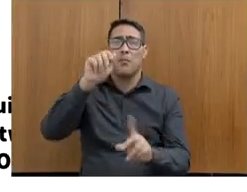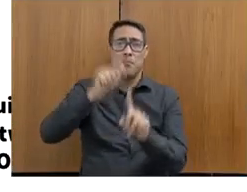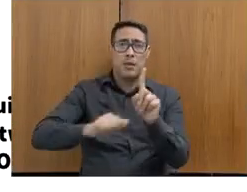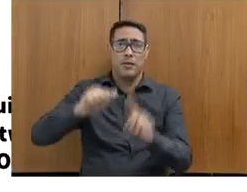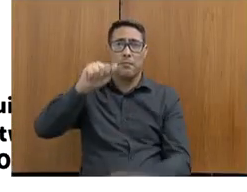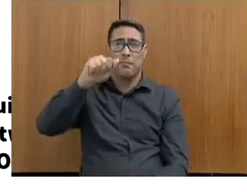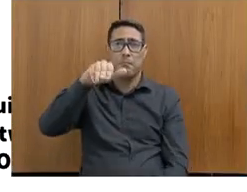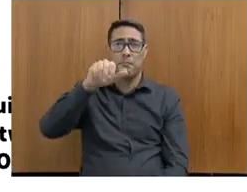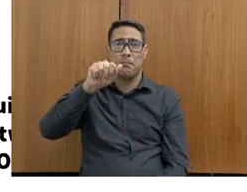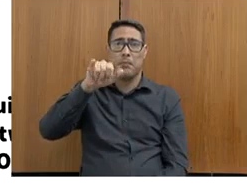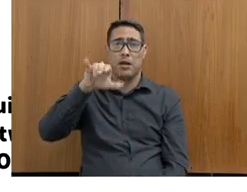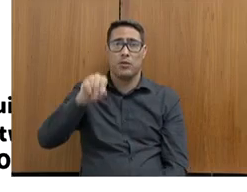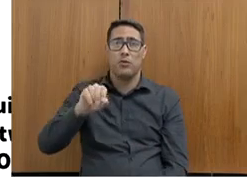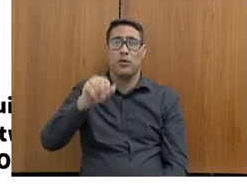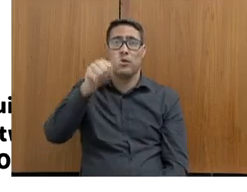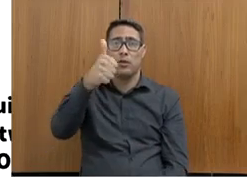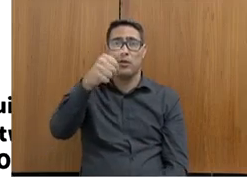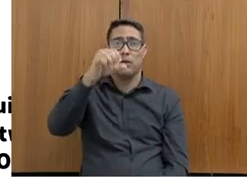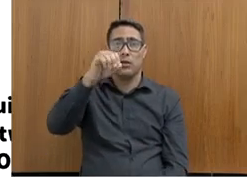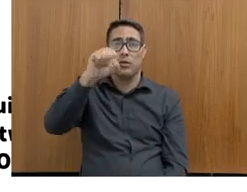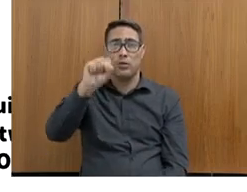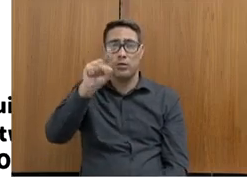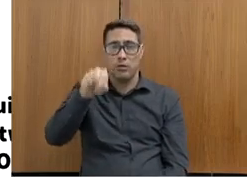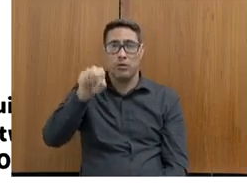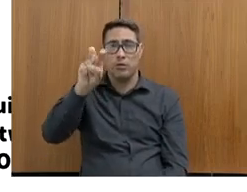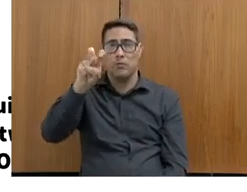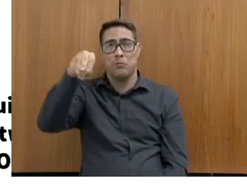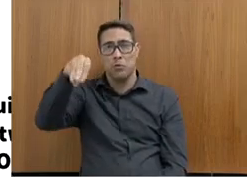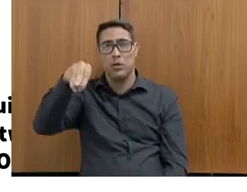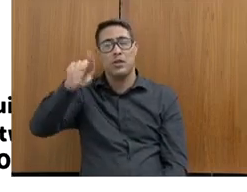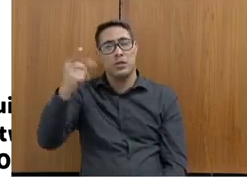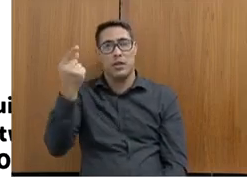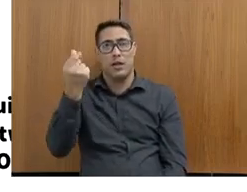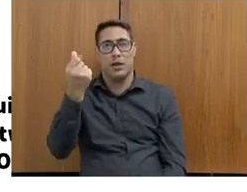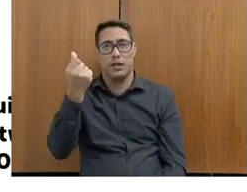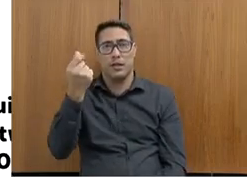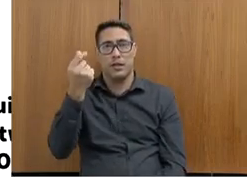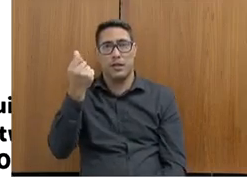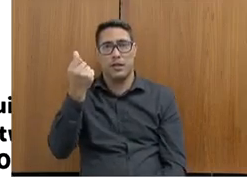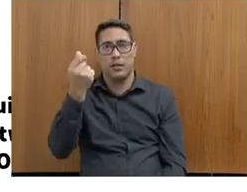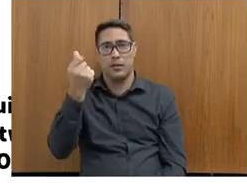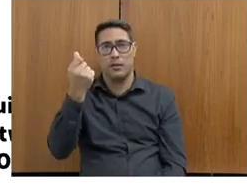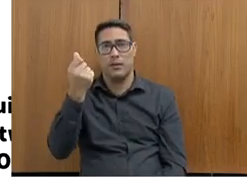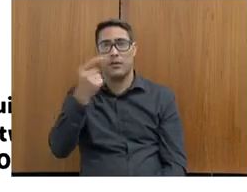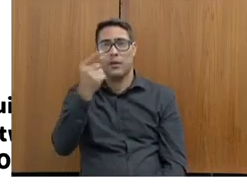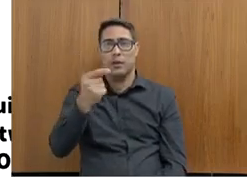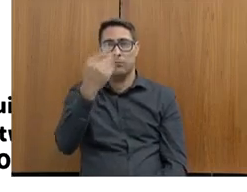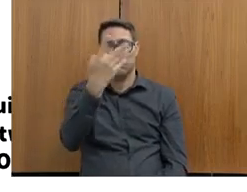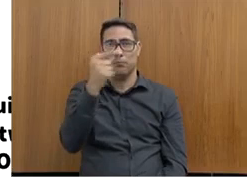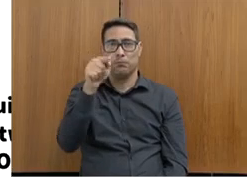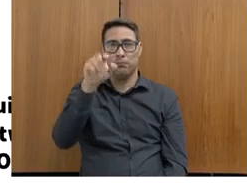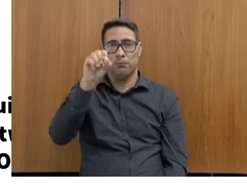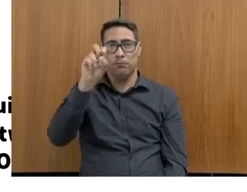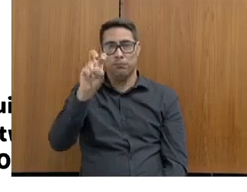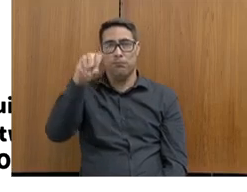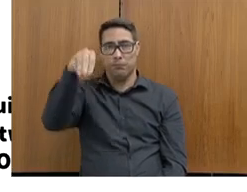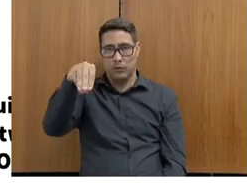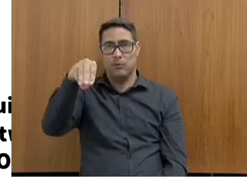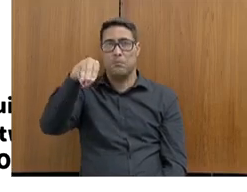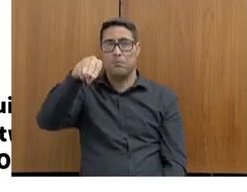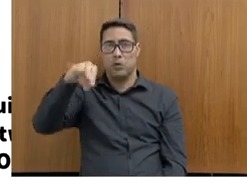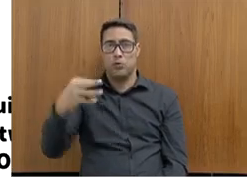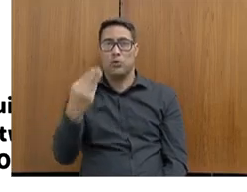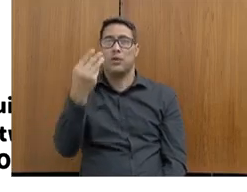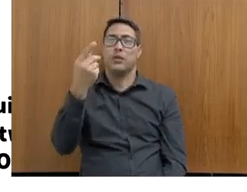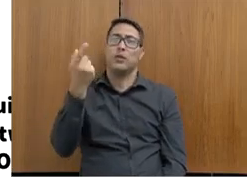é milhões 108 e milhões de reais é de custei e 4 milhões e quinhentos mil reais